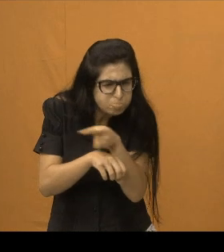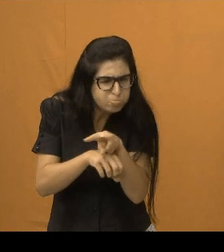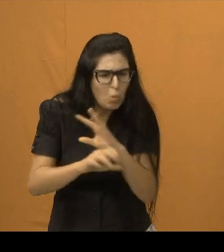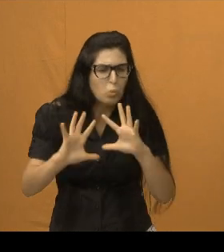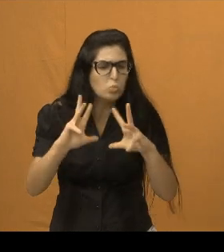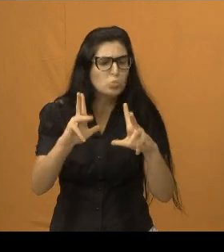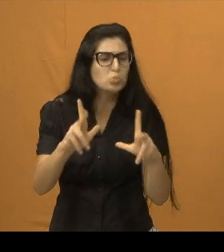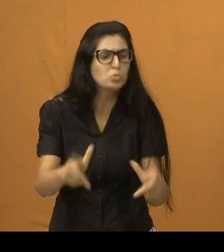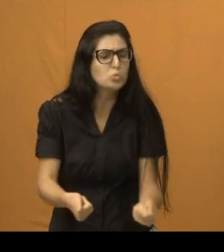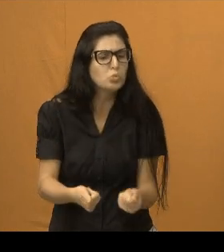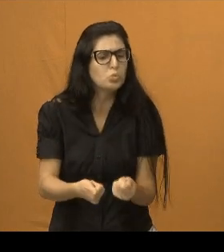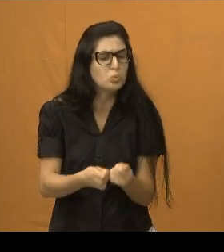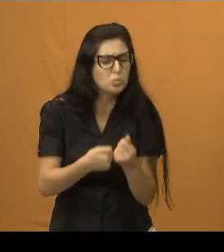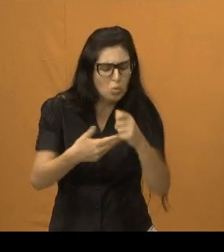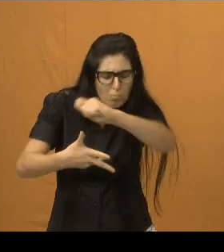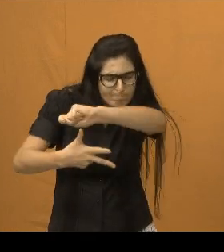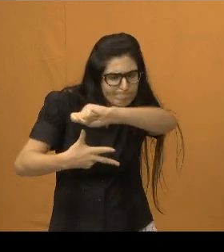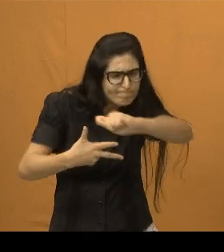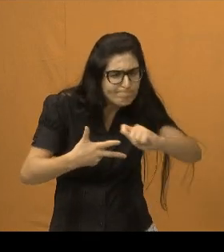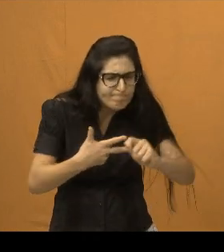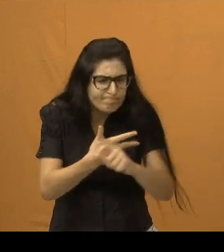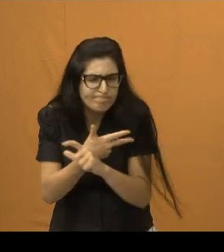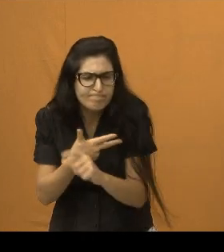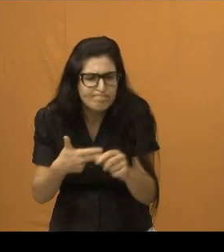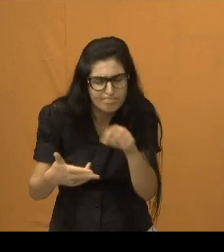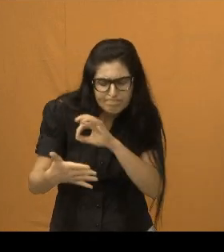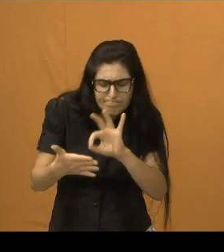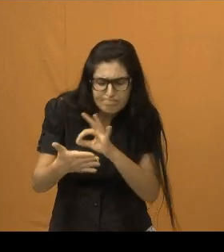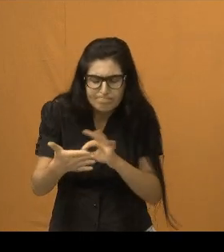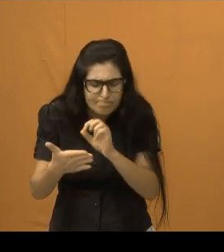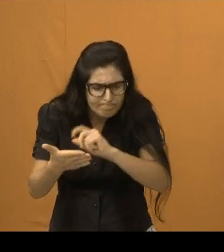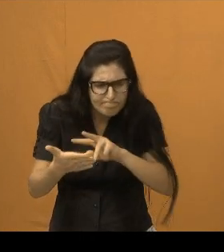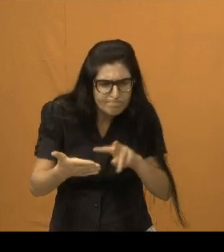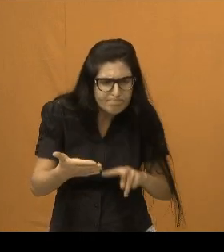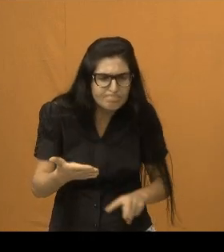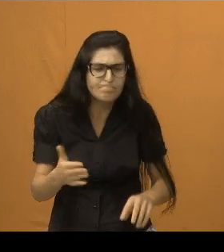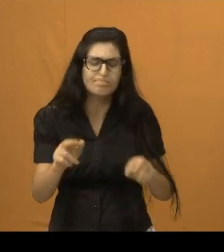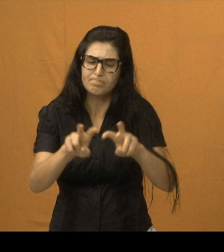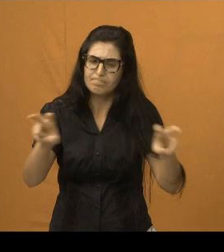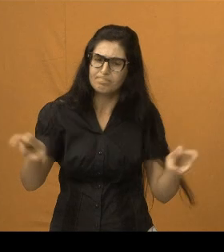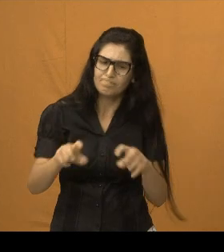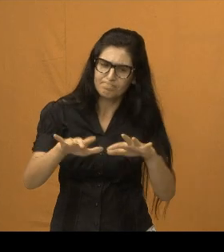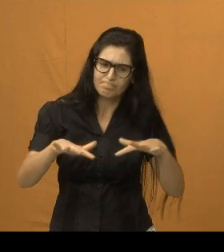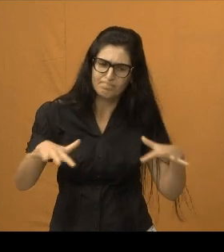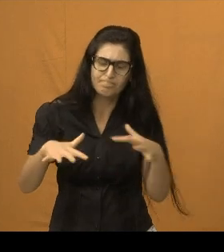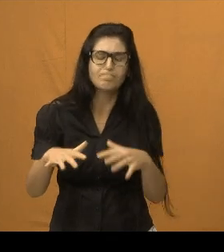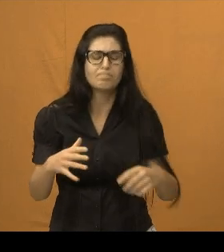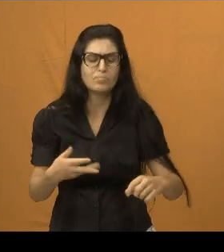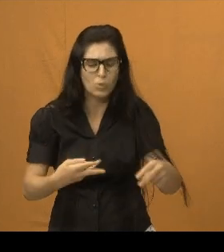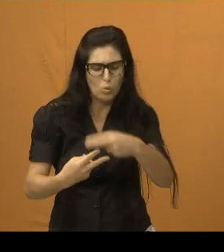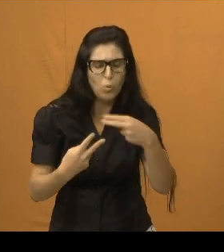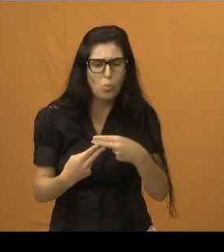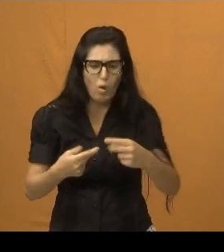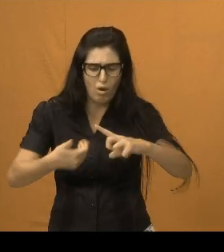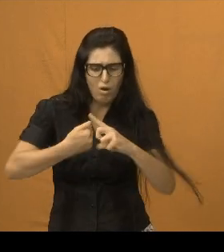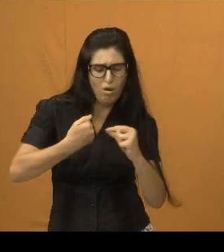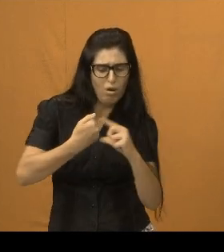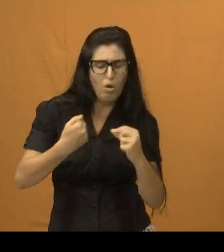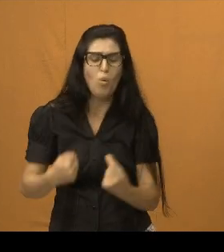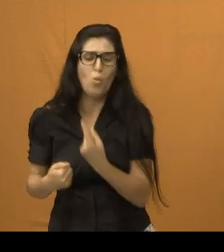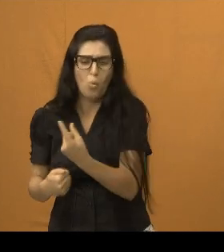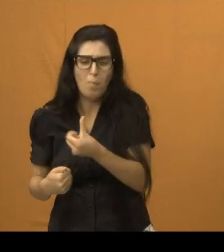metas fiscais de cada quadrimestre, em audiência pública na comissão referida no parágrafo do artigo